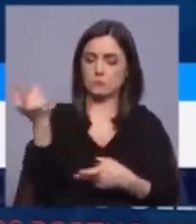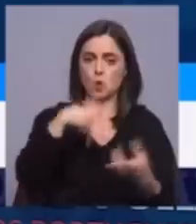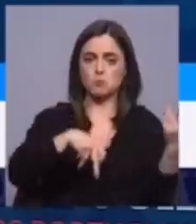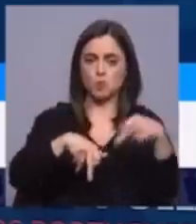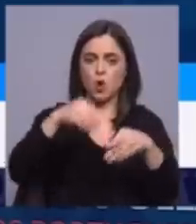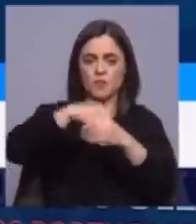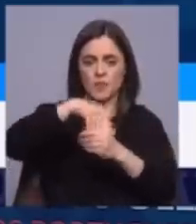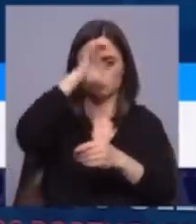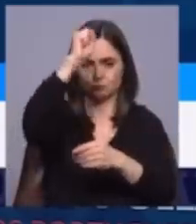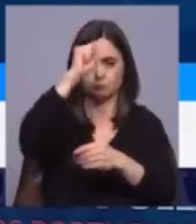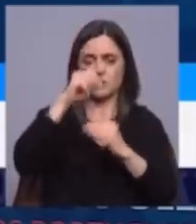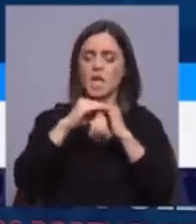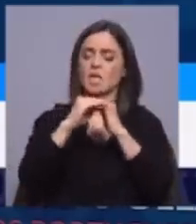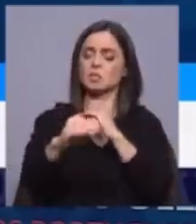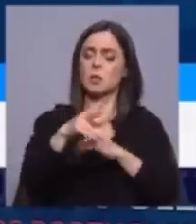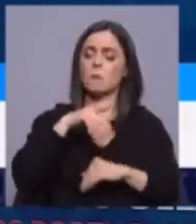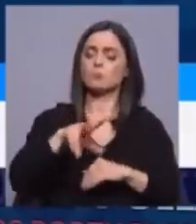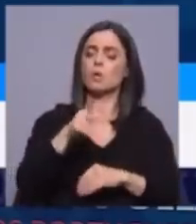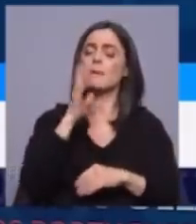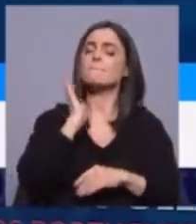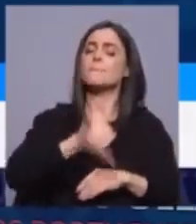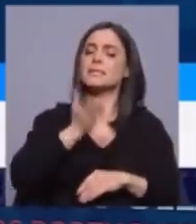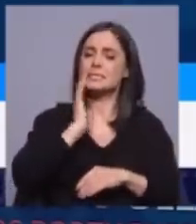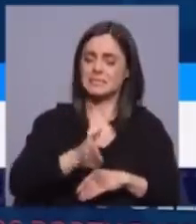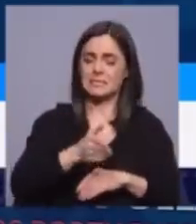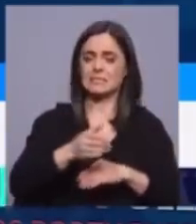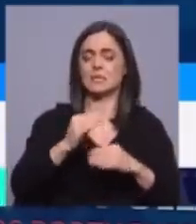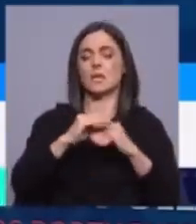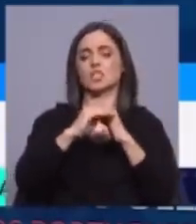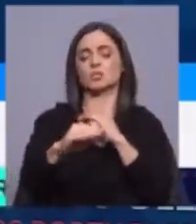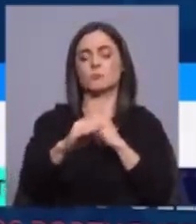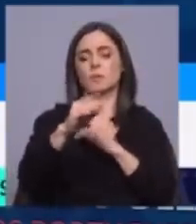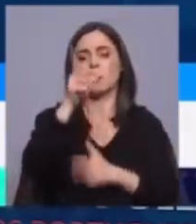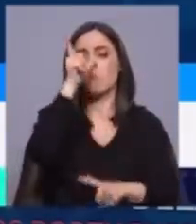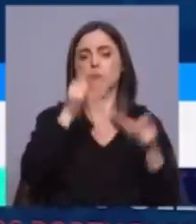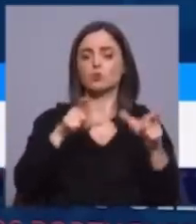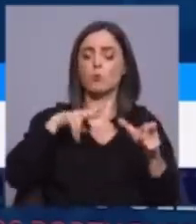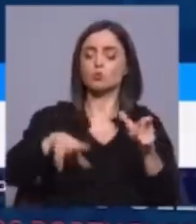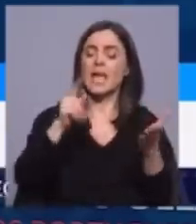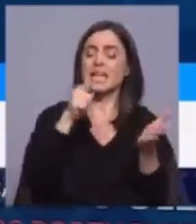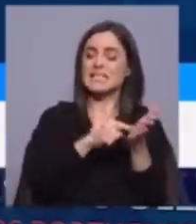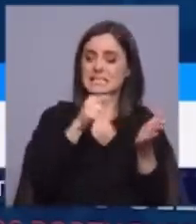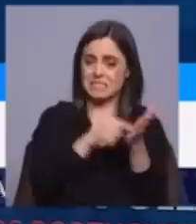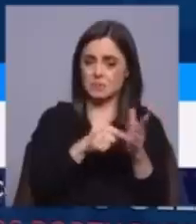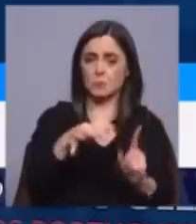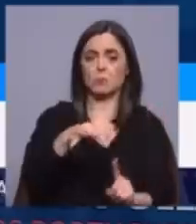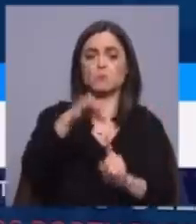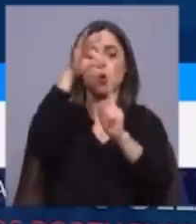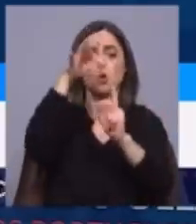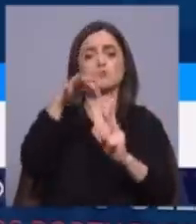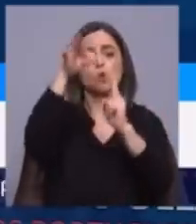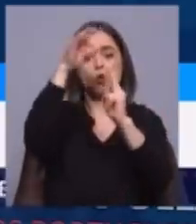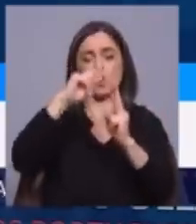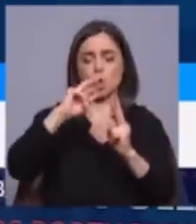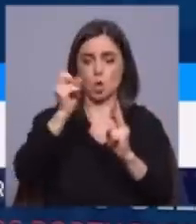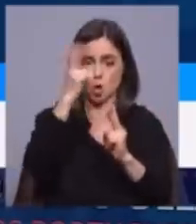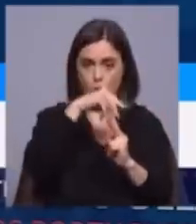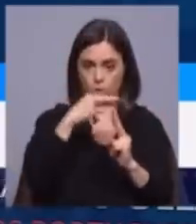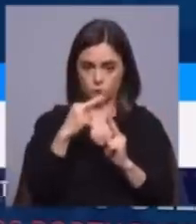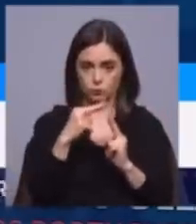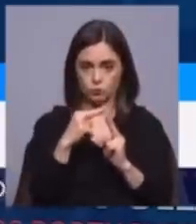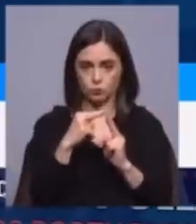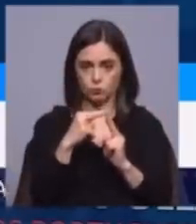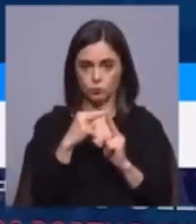sobre a estabilidade dos portugueses precisam sobre a estabilidade dos Portugueses e exigem temos a nomeação de 2 novos ministros